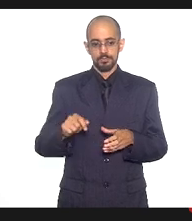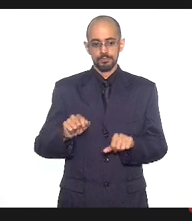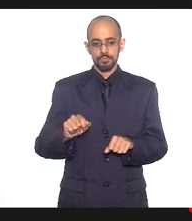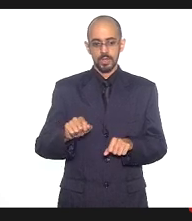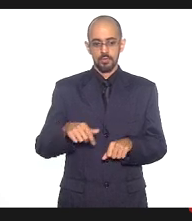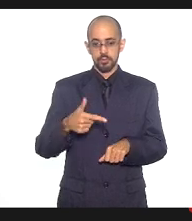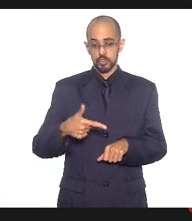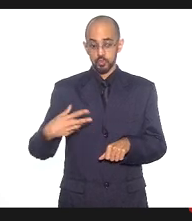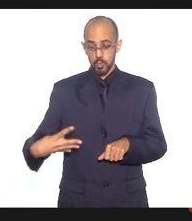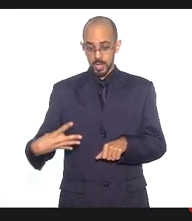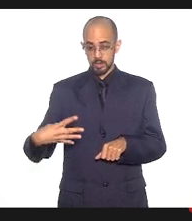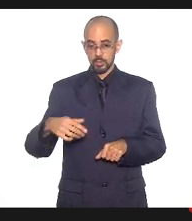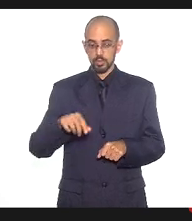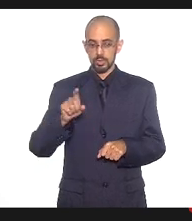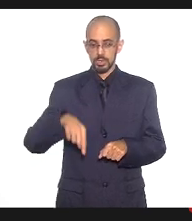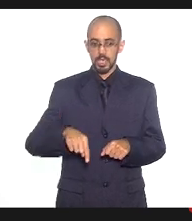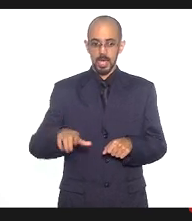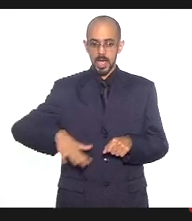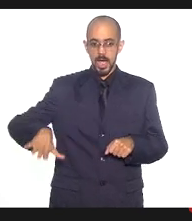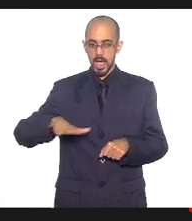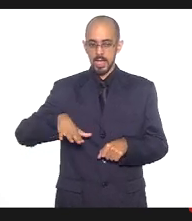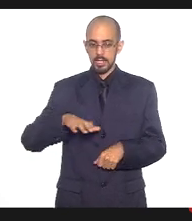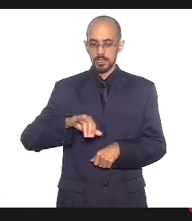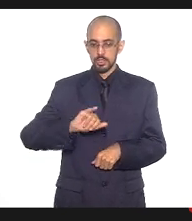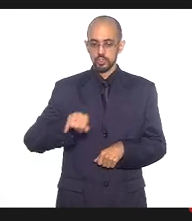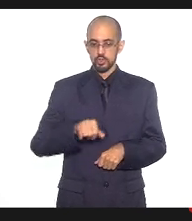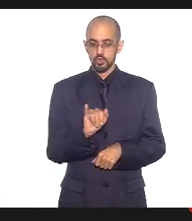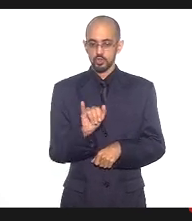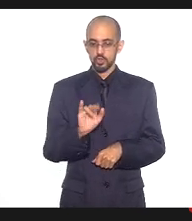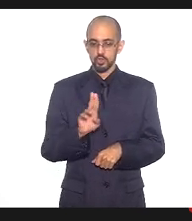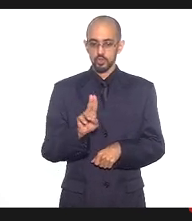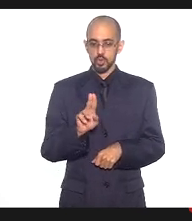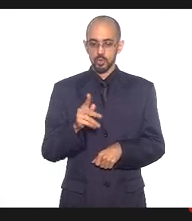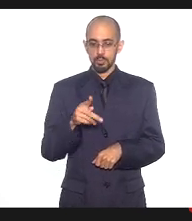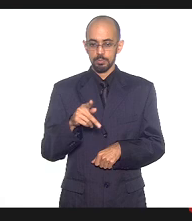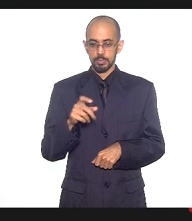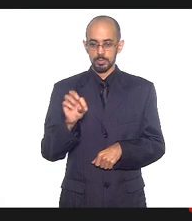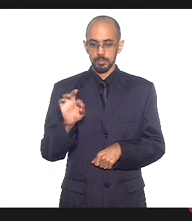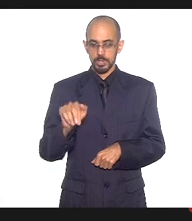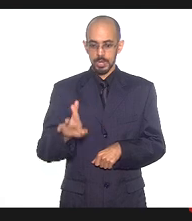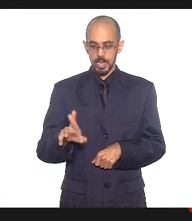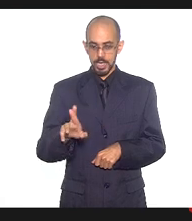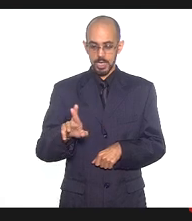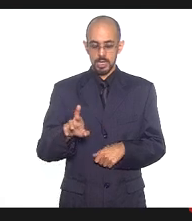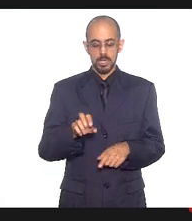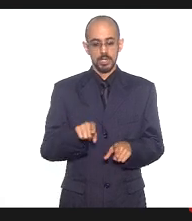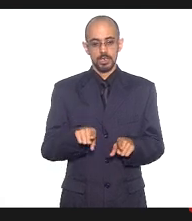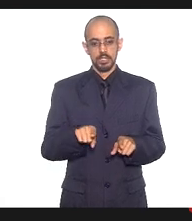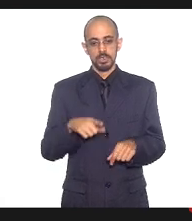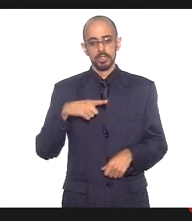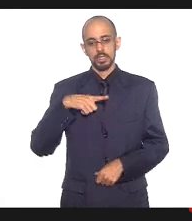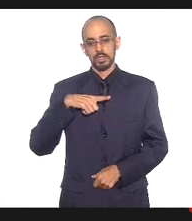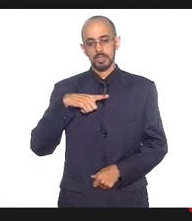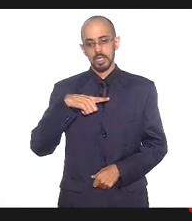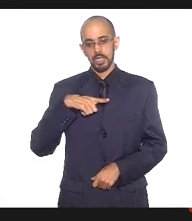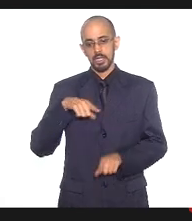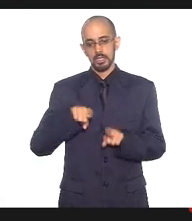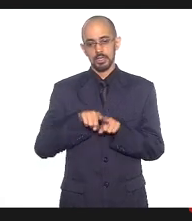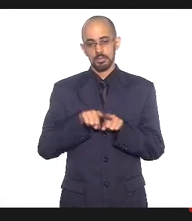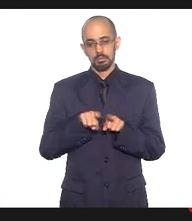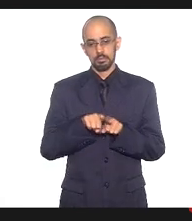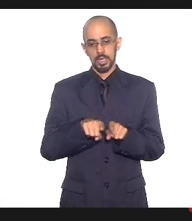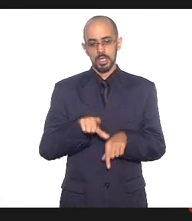a área de Júpiter, a descoberta de Júpiter, e que tem o leste